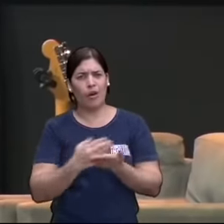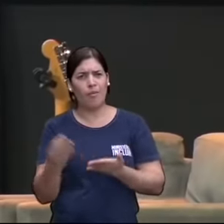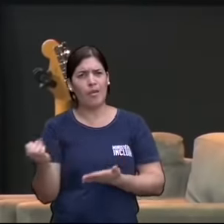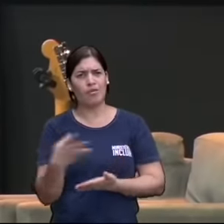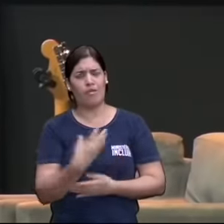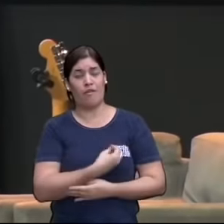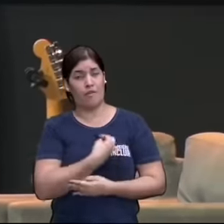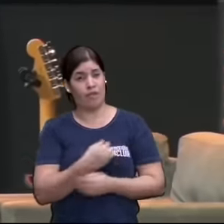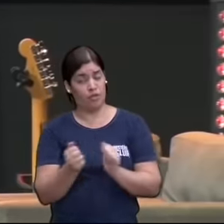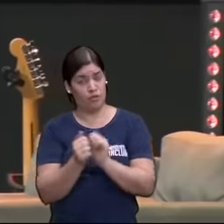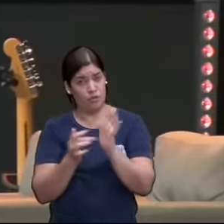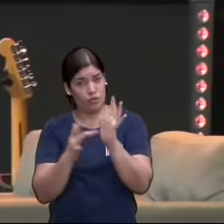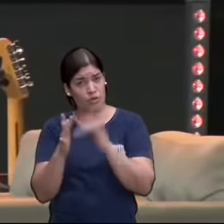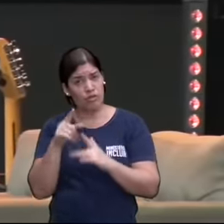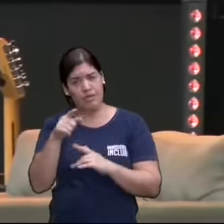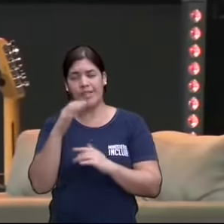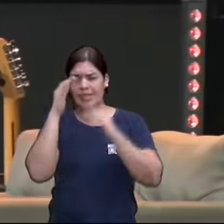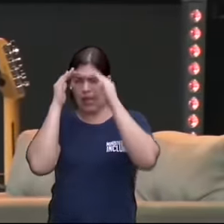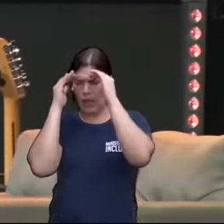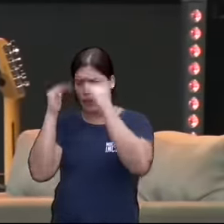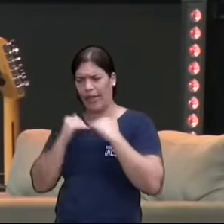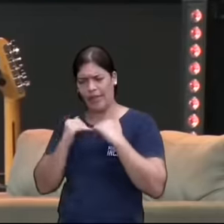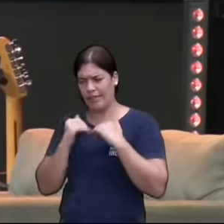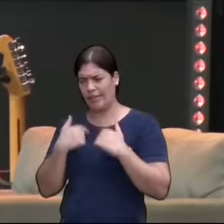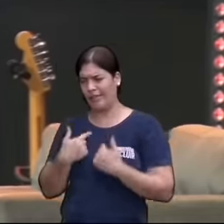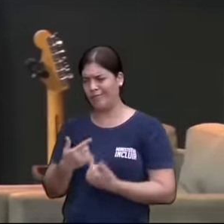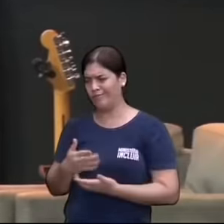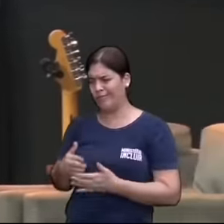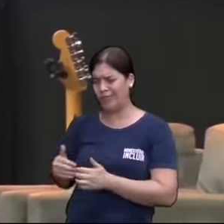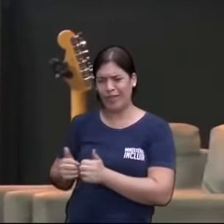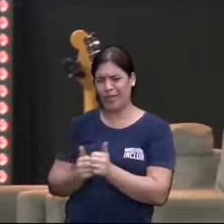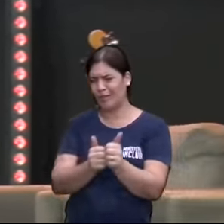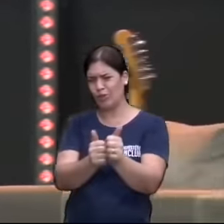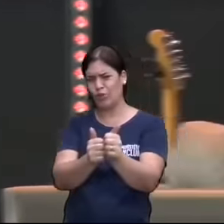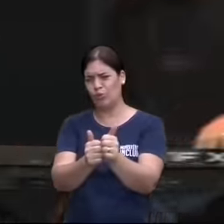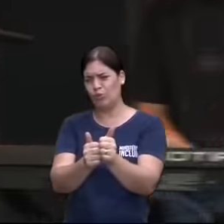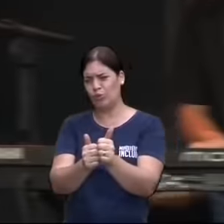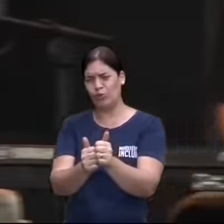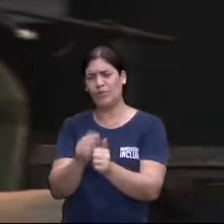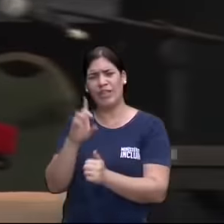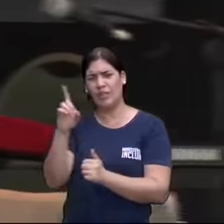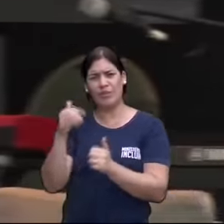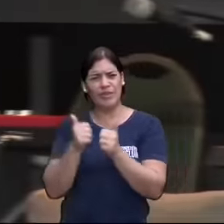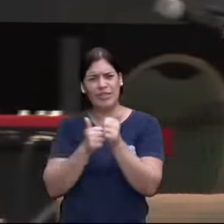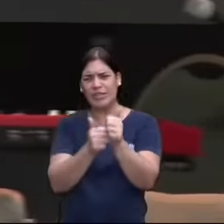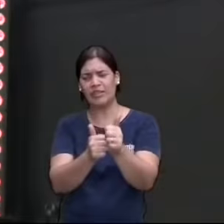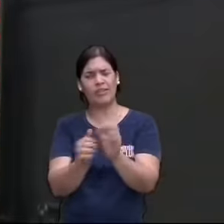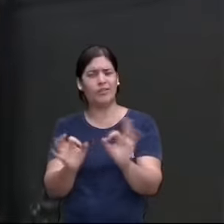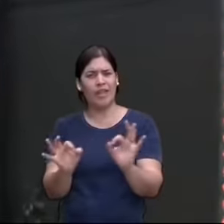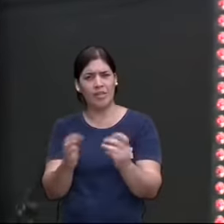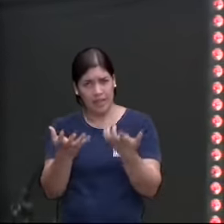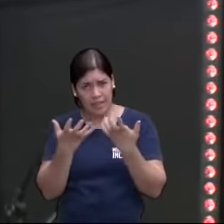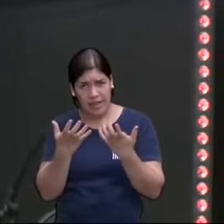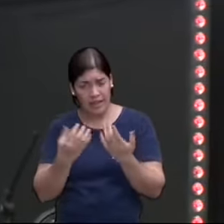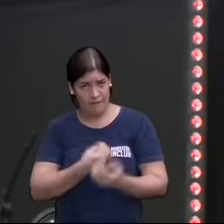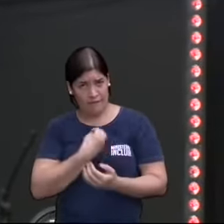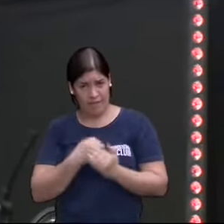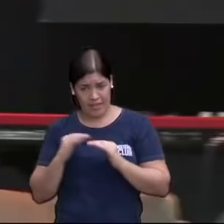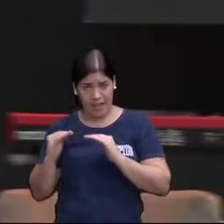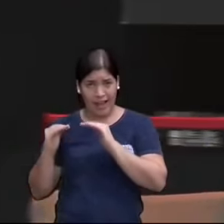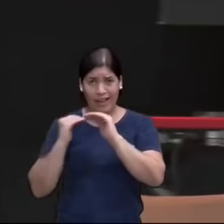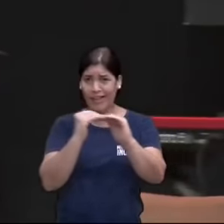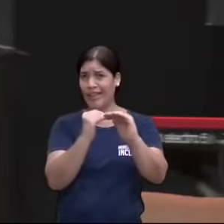você reconhece que você não tem caminhado alinhado com Ele. Se você quer hoje alinhar sua vida com Jesus, na internet ou